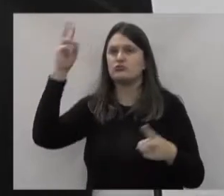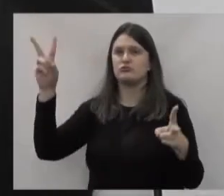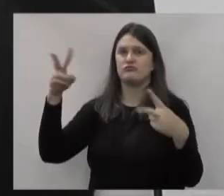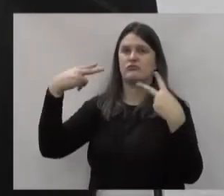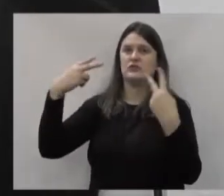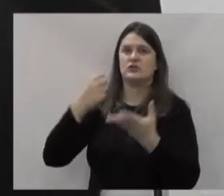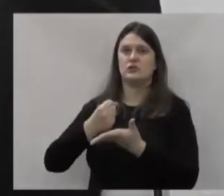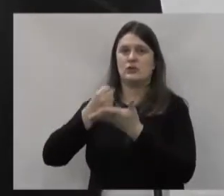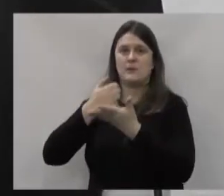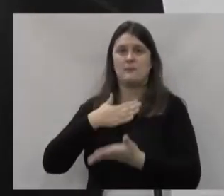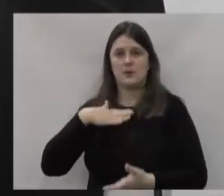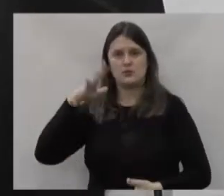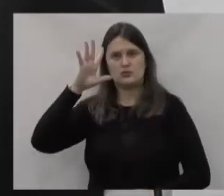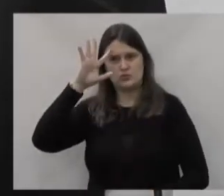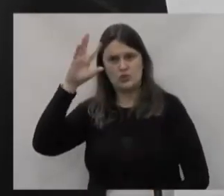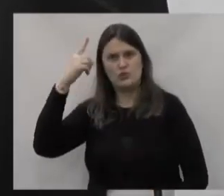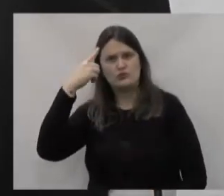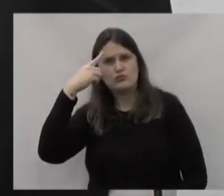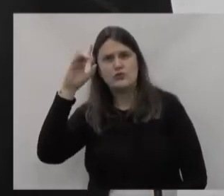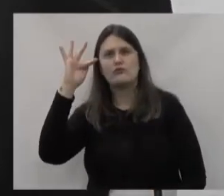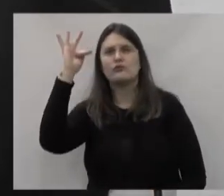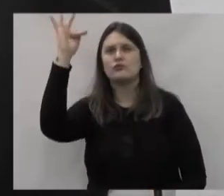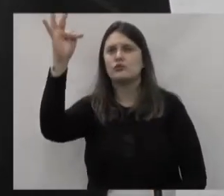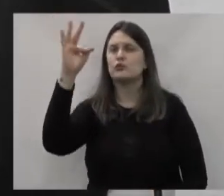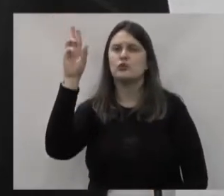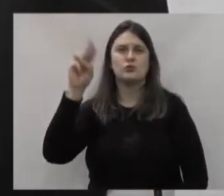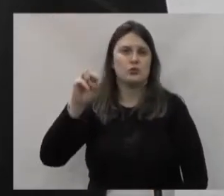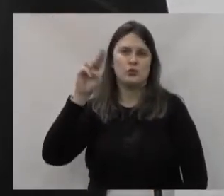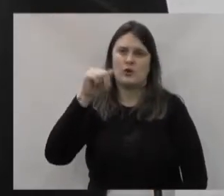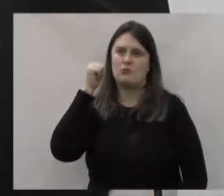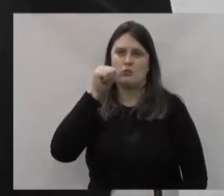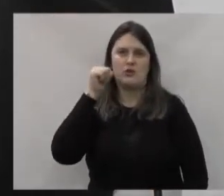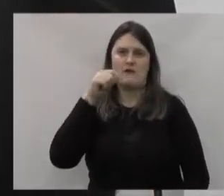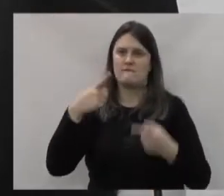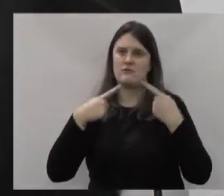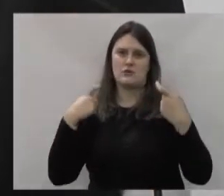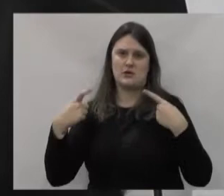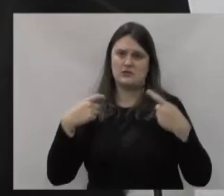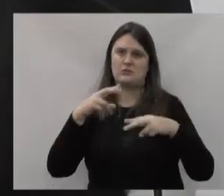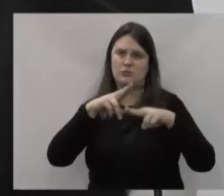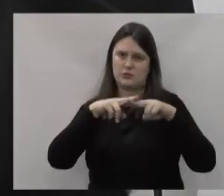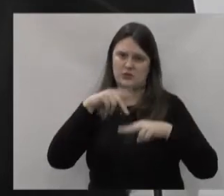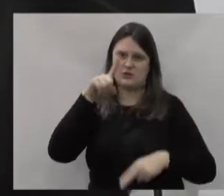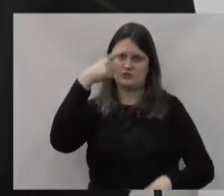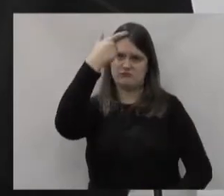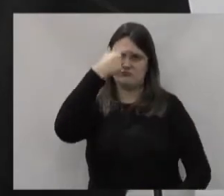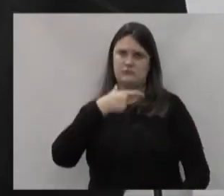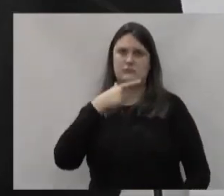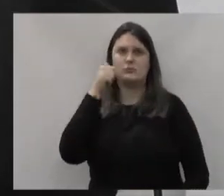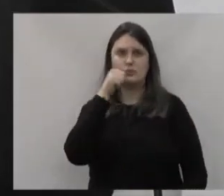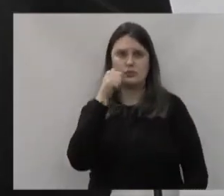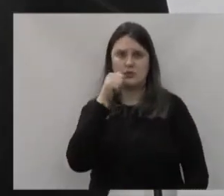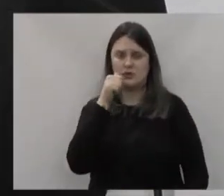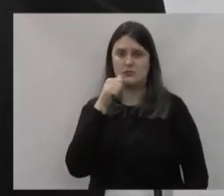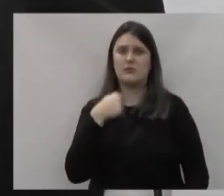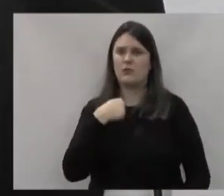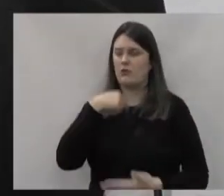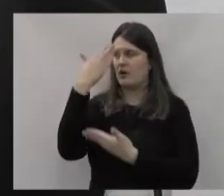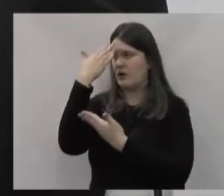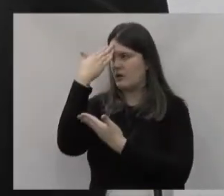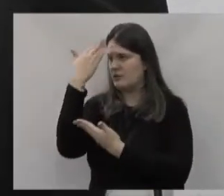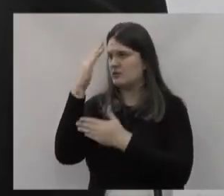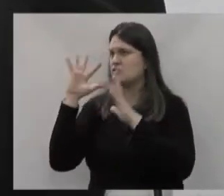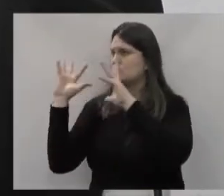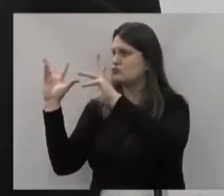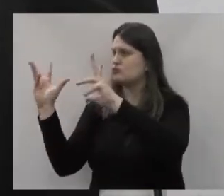que isso, o meu sonho é que, um dia, nenhuma mulher mais seja agredida por sua condição de mulher. Então, eu agradeço a